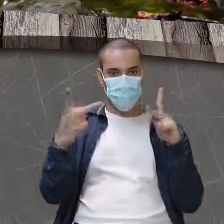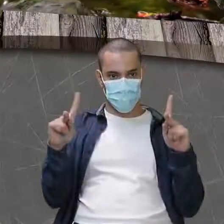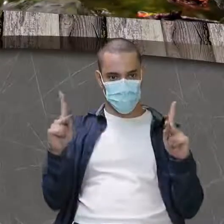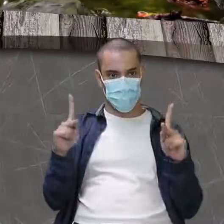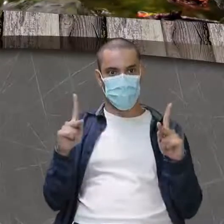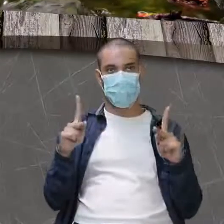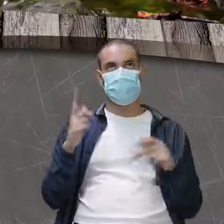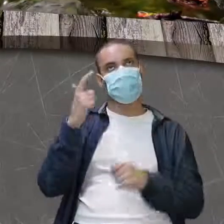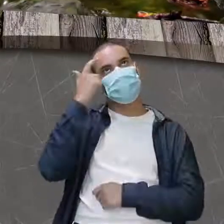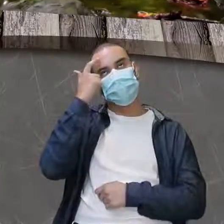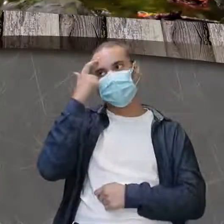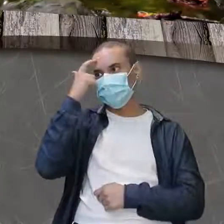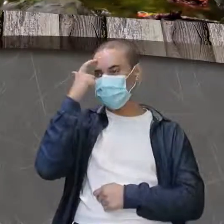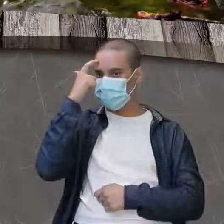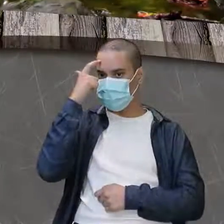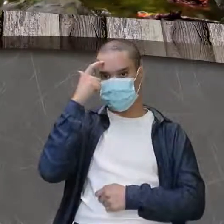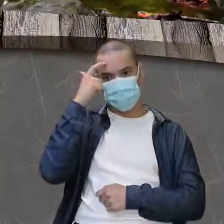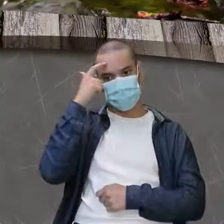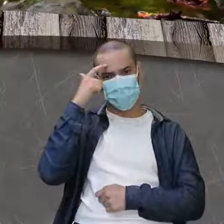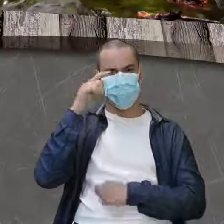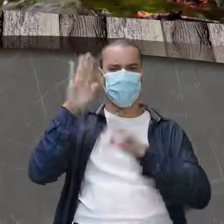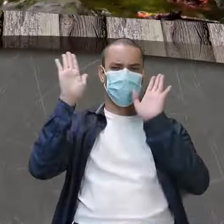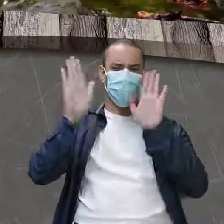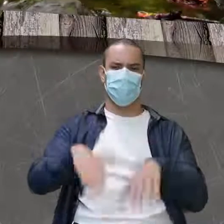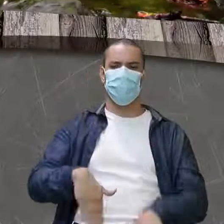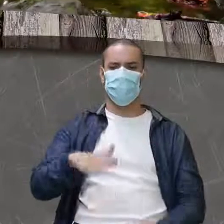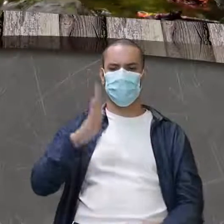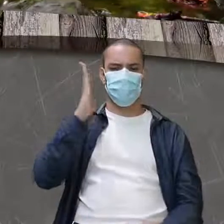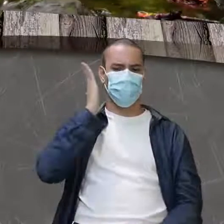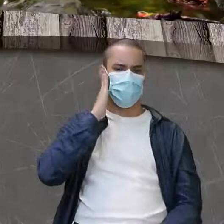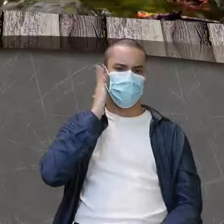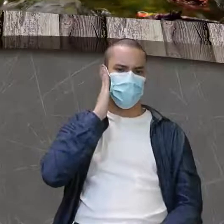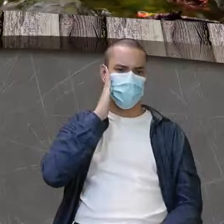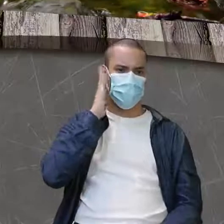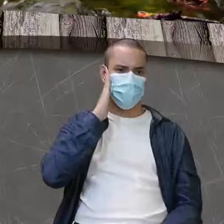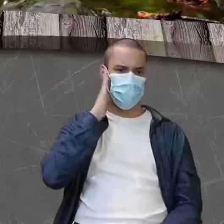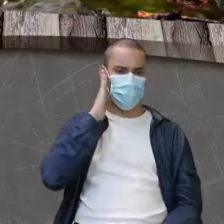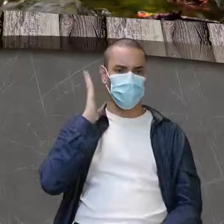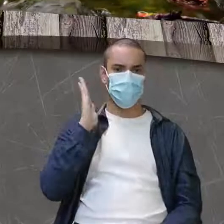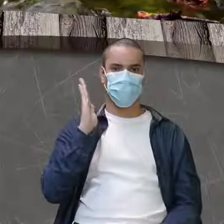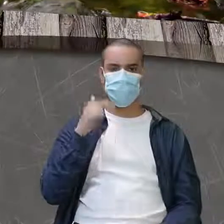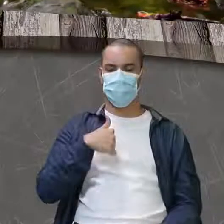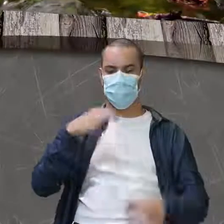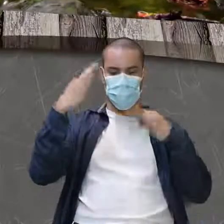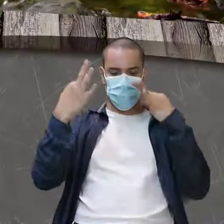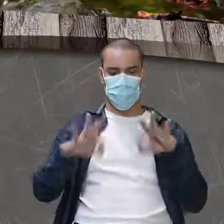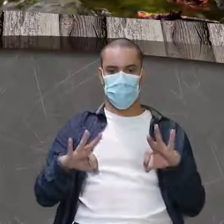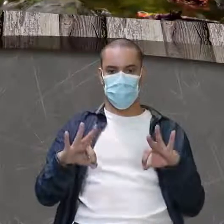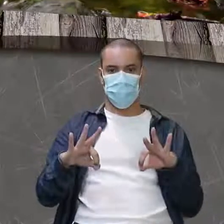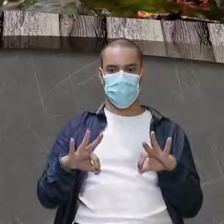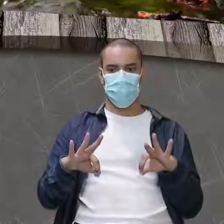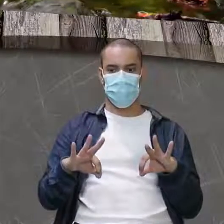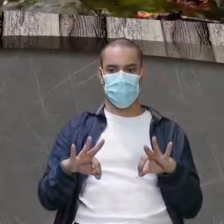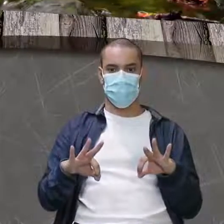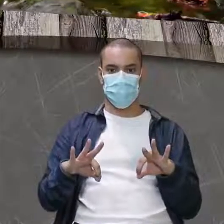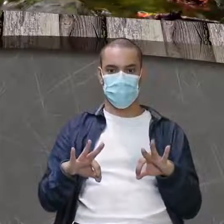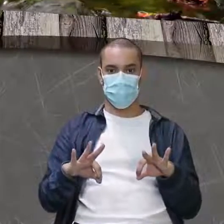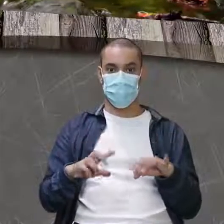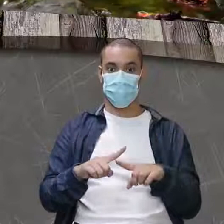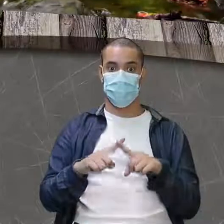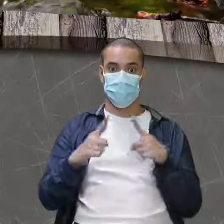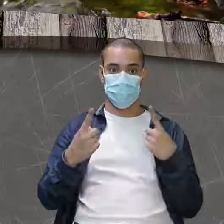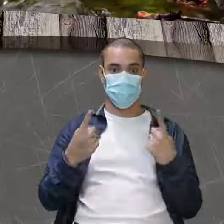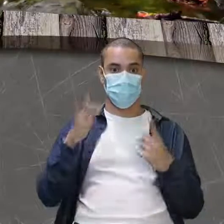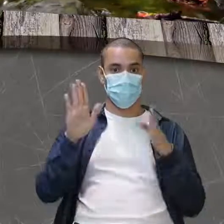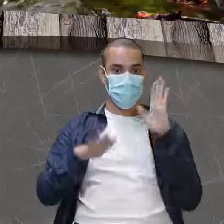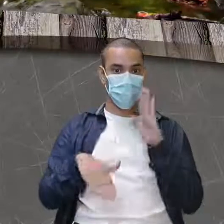que você diz assim, eu já sei o que essa questão quer, eu tenho certeza daquilo. Mas, às